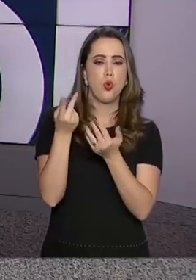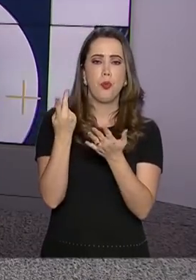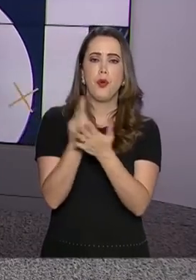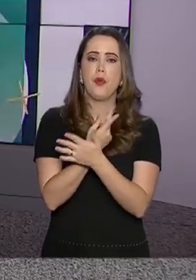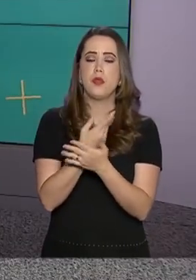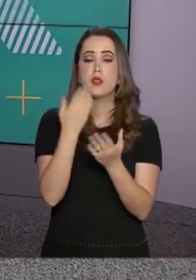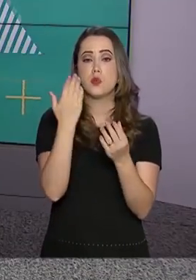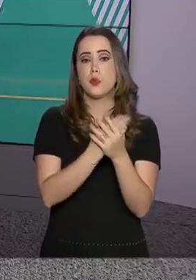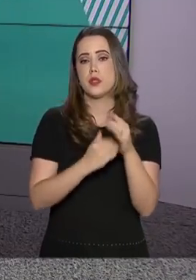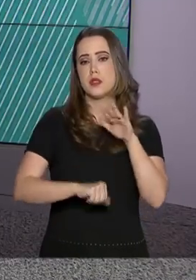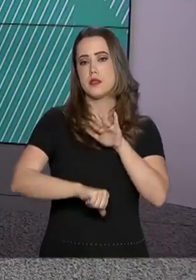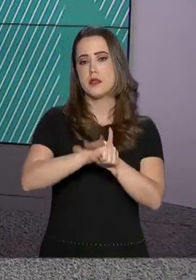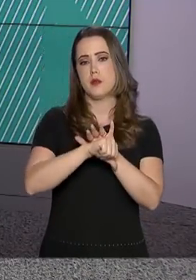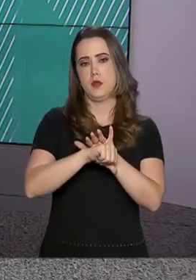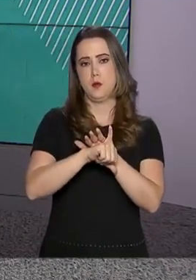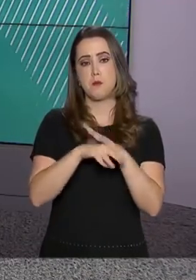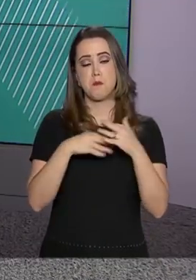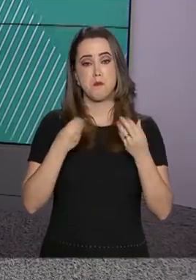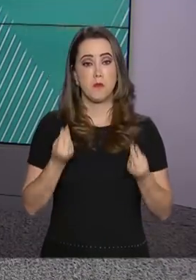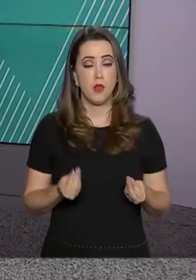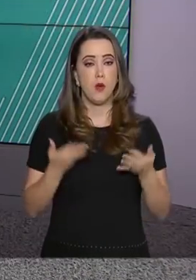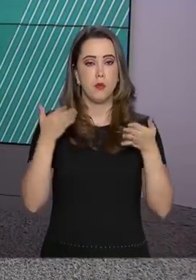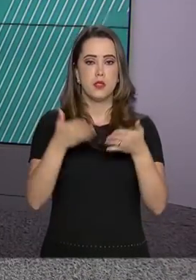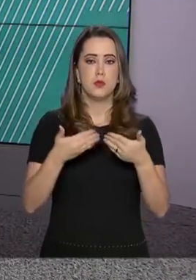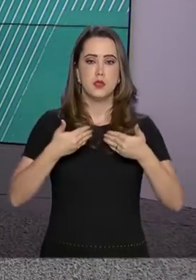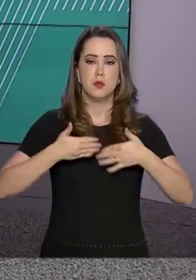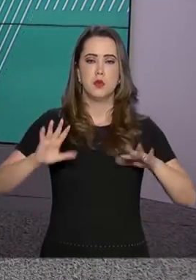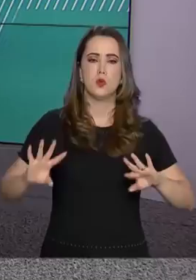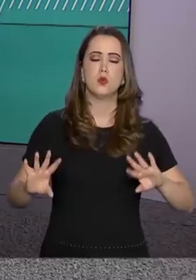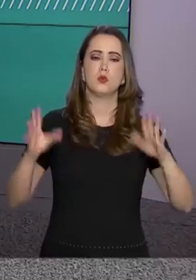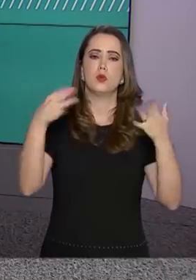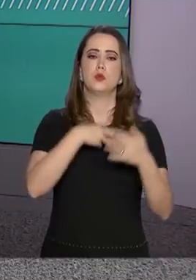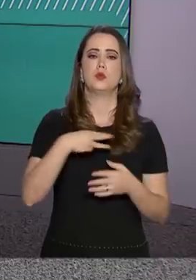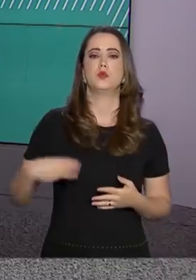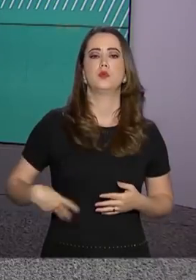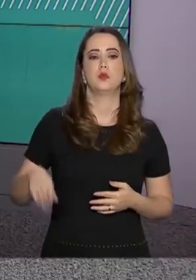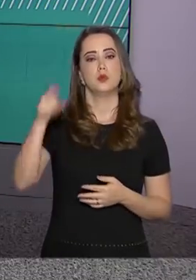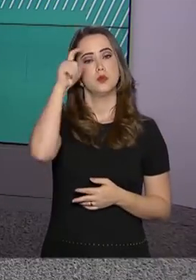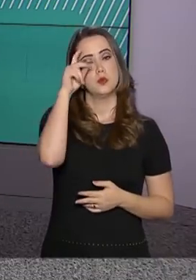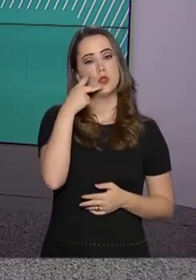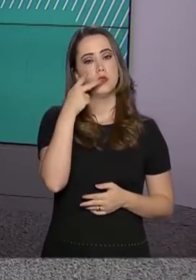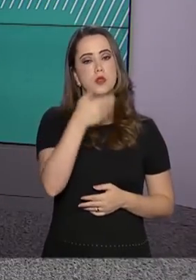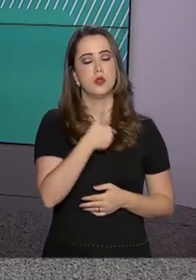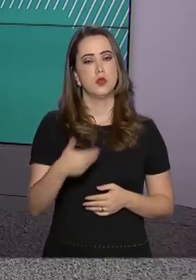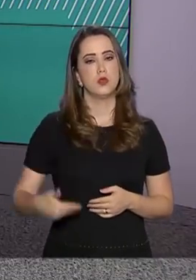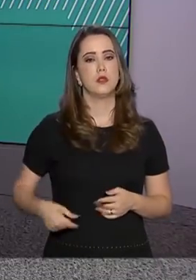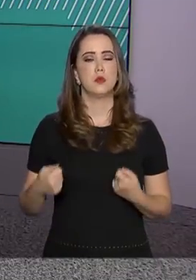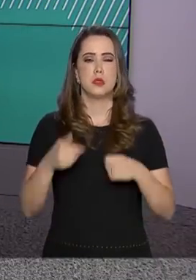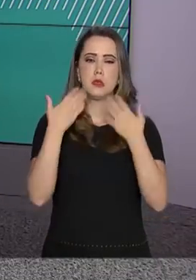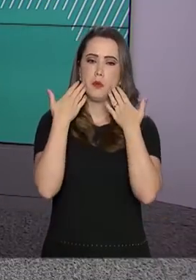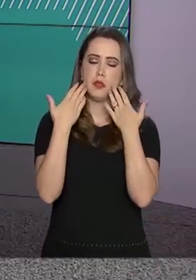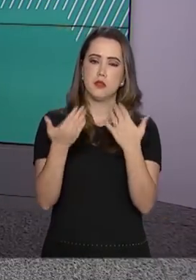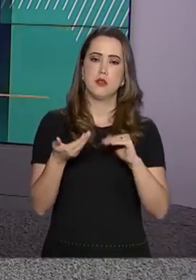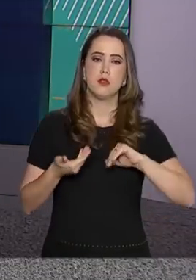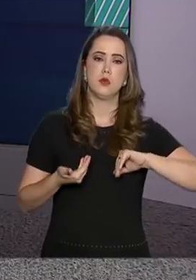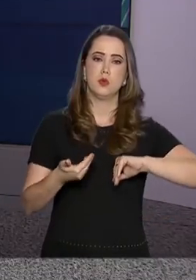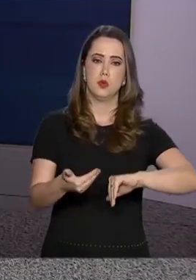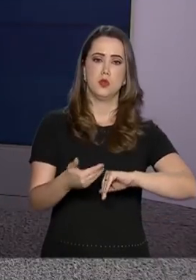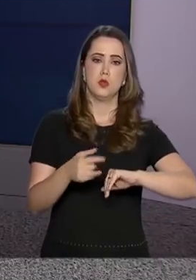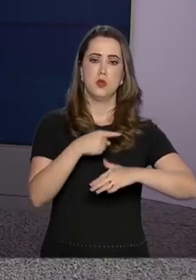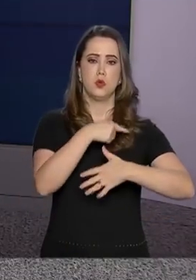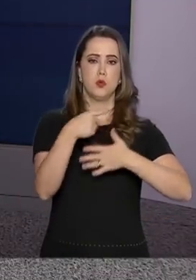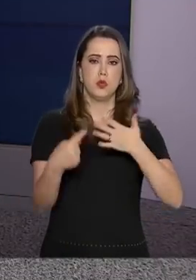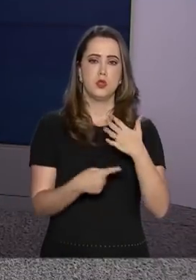criminais. Ao participar da abertura do evento, o ministro Sérgio Moro diz que o governo deve apresentar ao Congresso Nacional